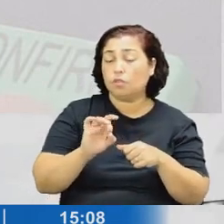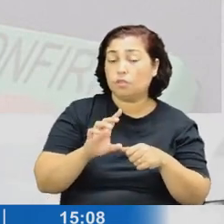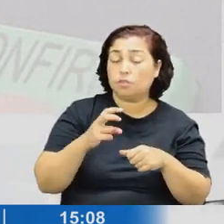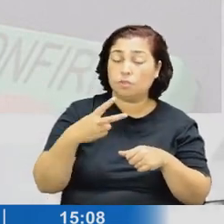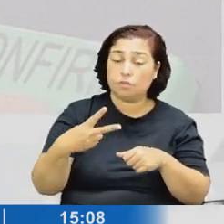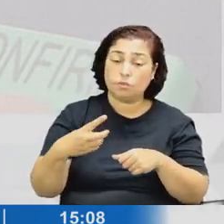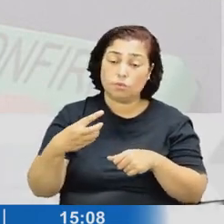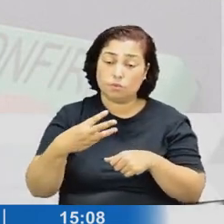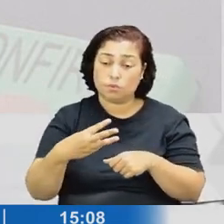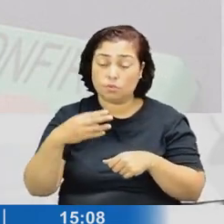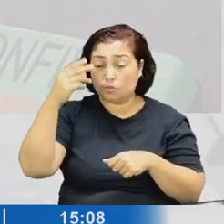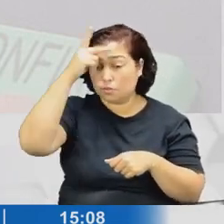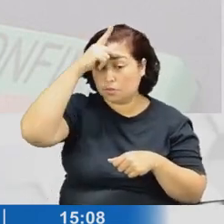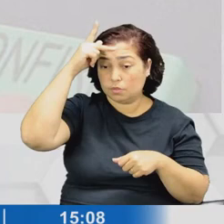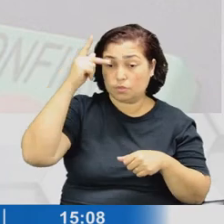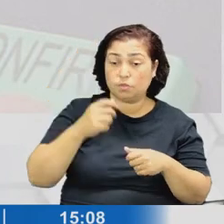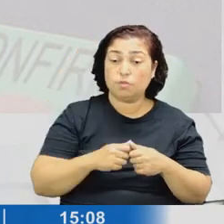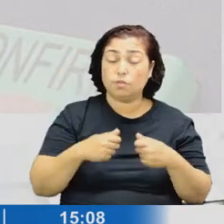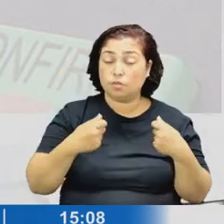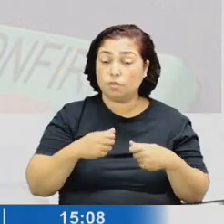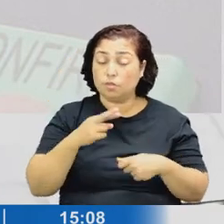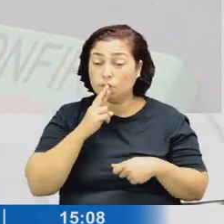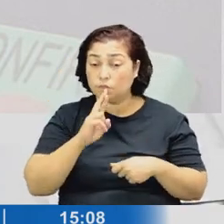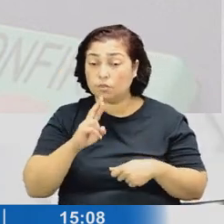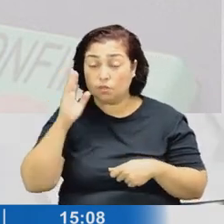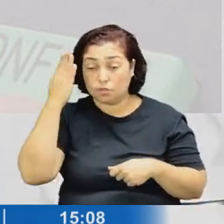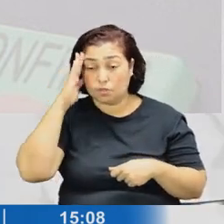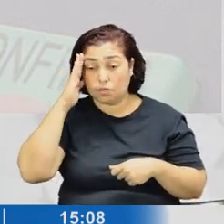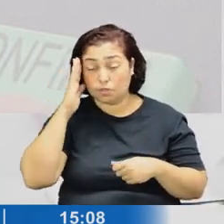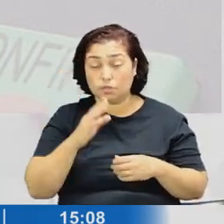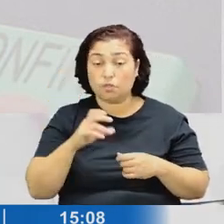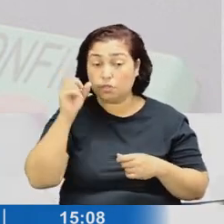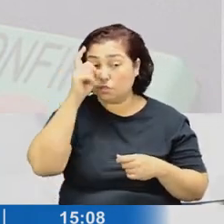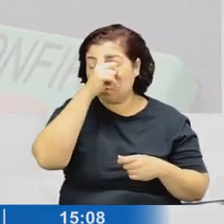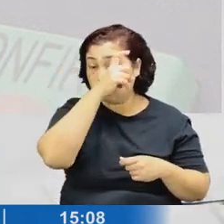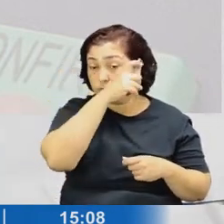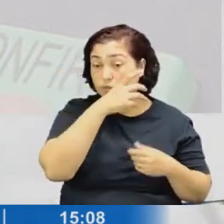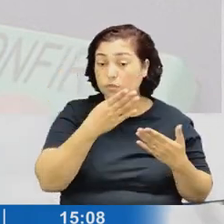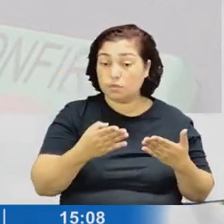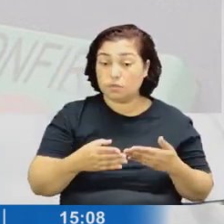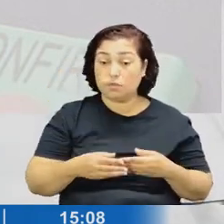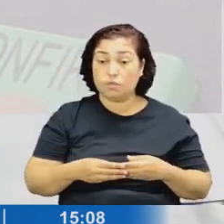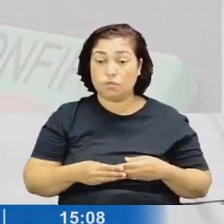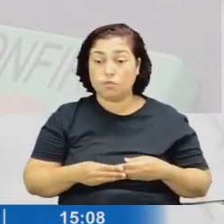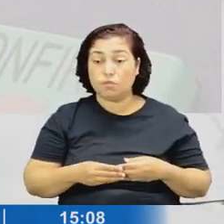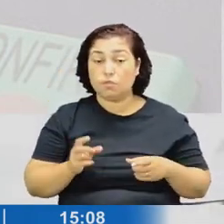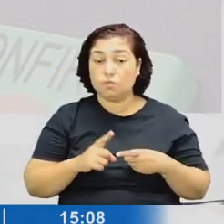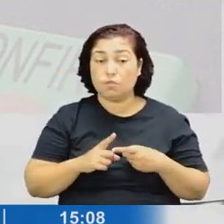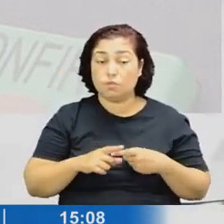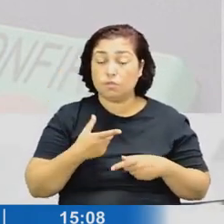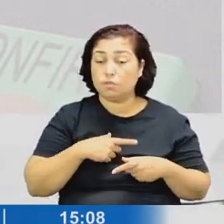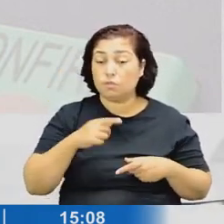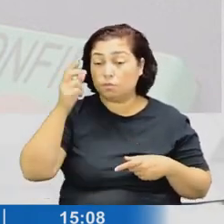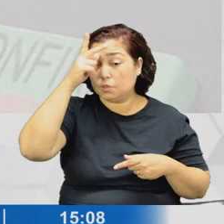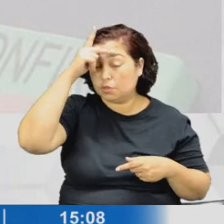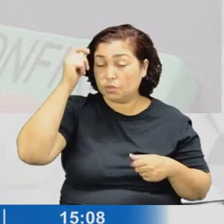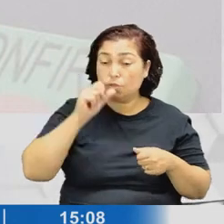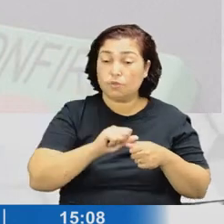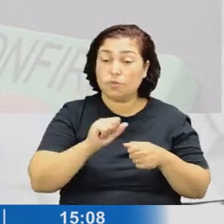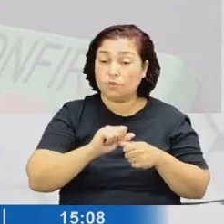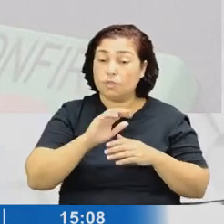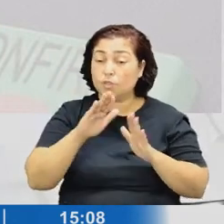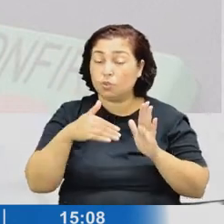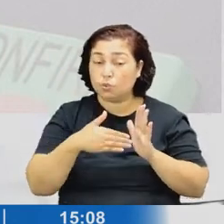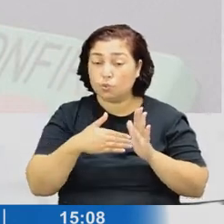pessoas fazendo gestão de resposta excelente para você entender isso né então já é muito difícil ter gestão de resposta no caminho de vereador porque não tem gente para fazer